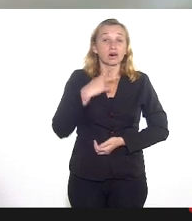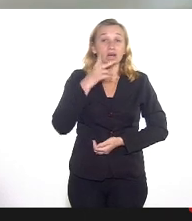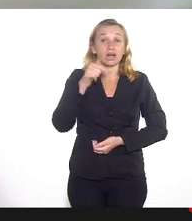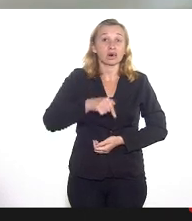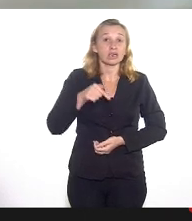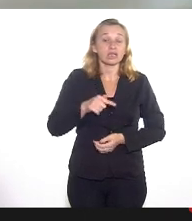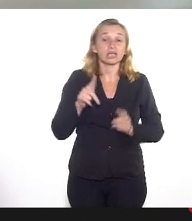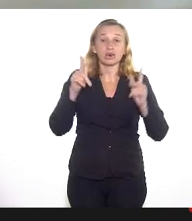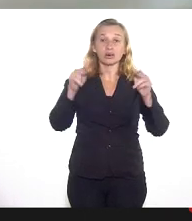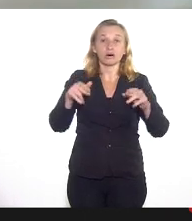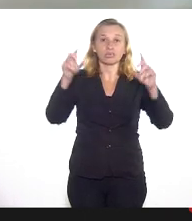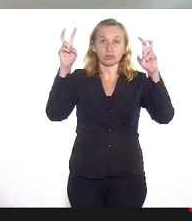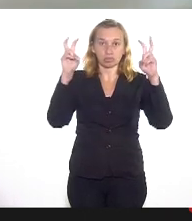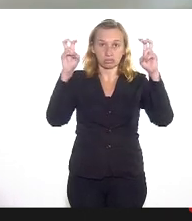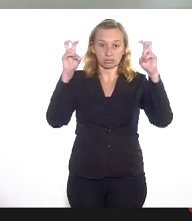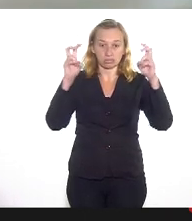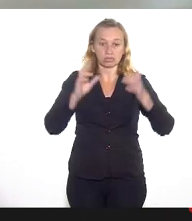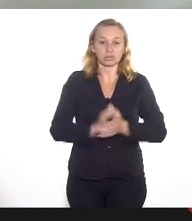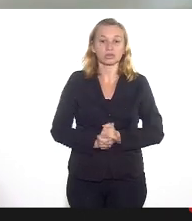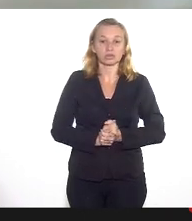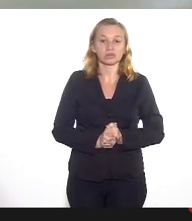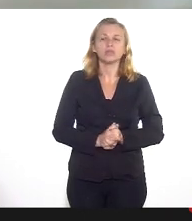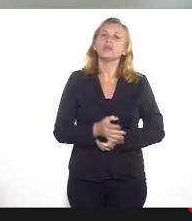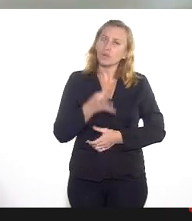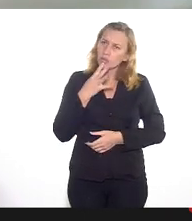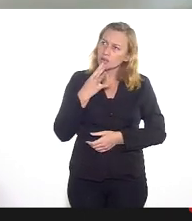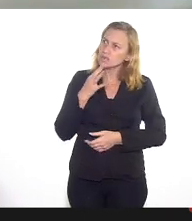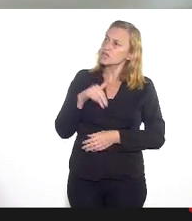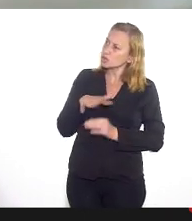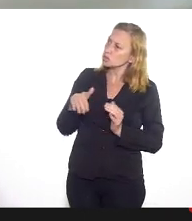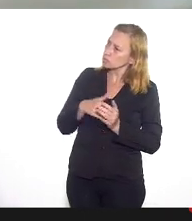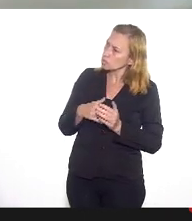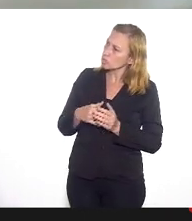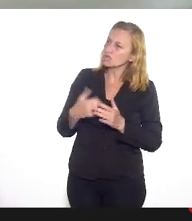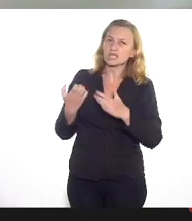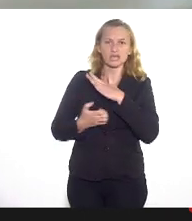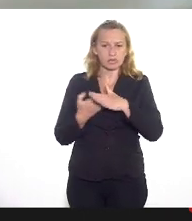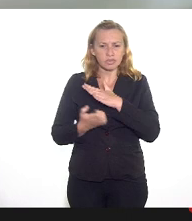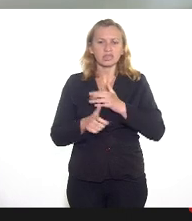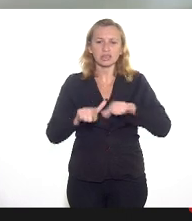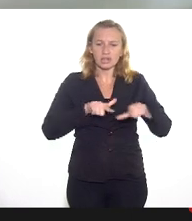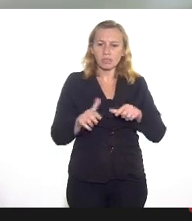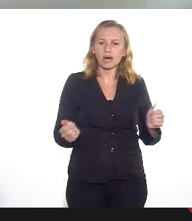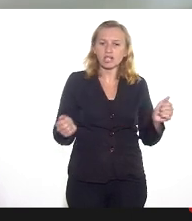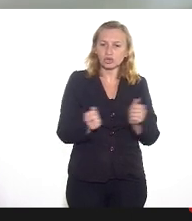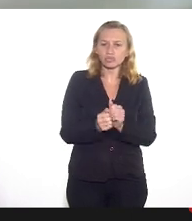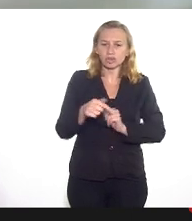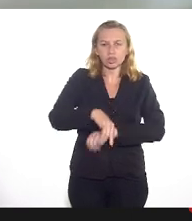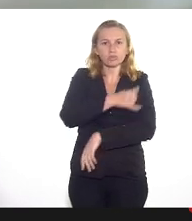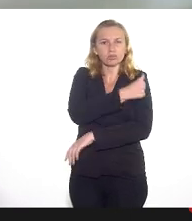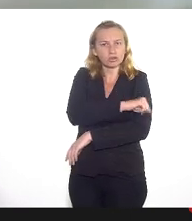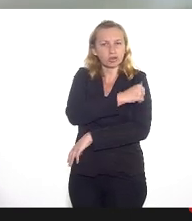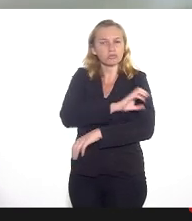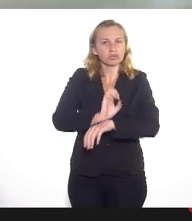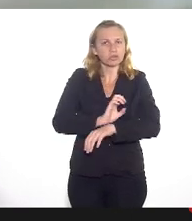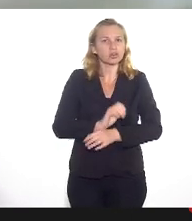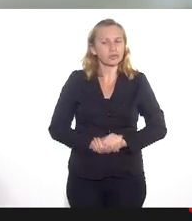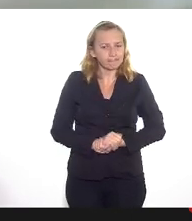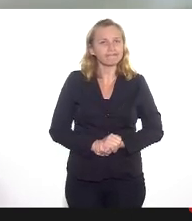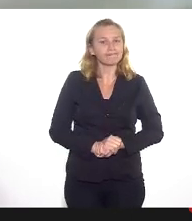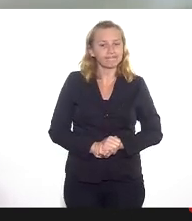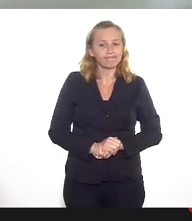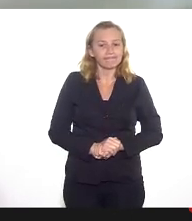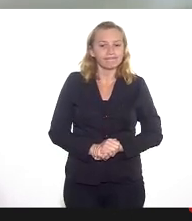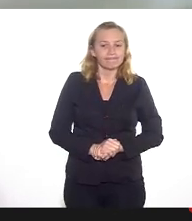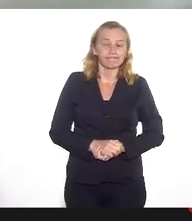os mesmos temas, mas, inclusive, para a gente conhecer todas as concessionárias que estão trabalhando aqui no Rio de Janeiro, que campos, etc.